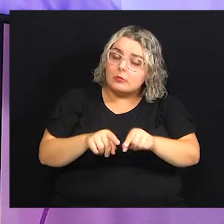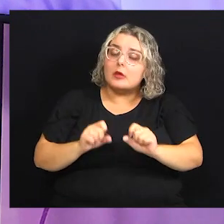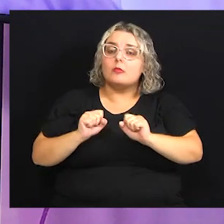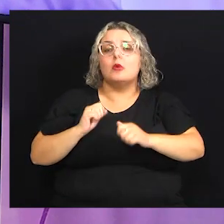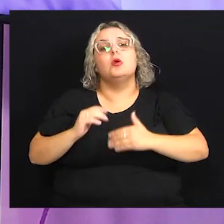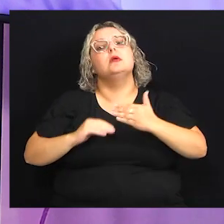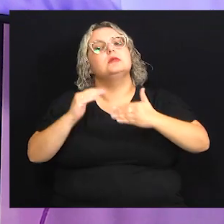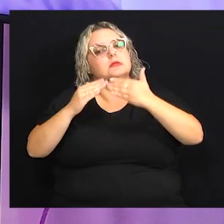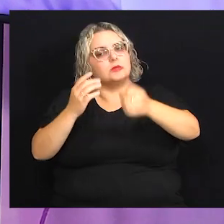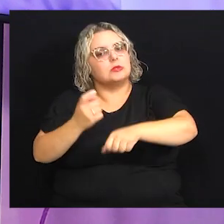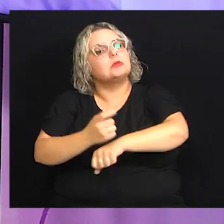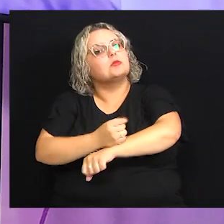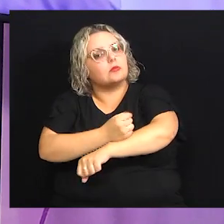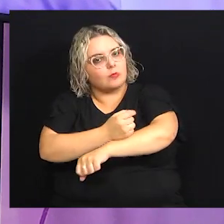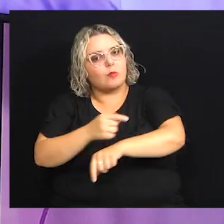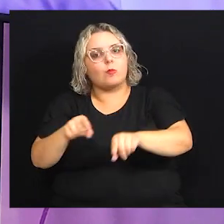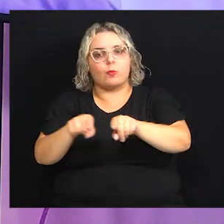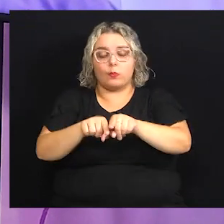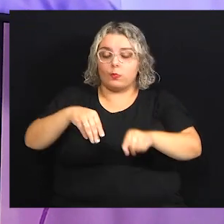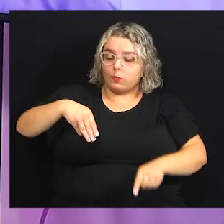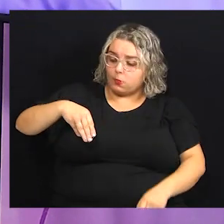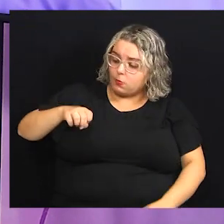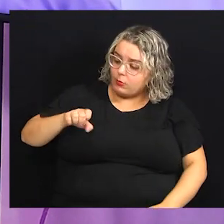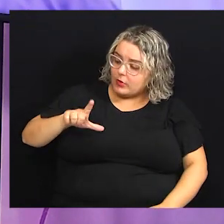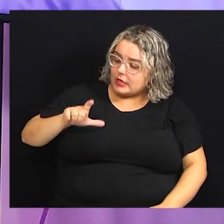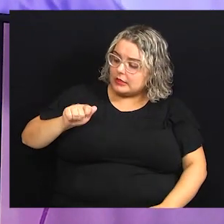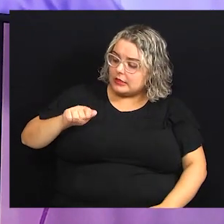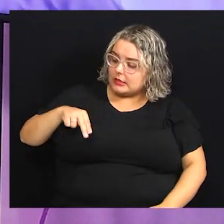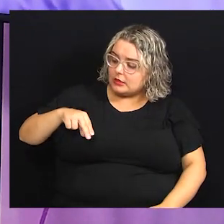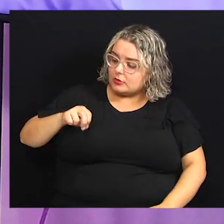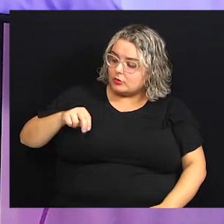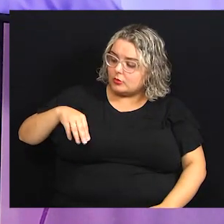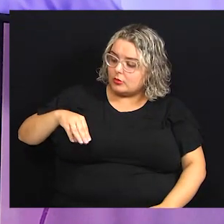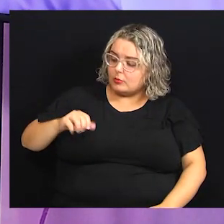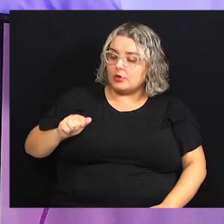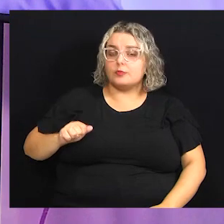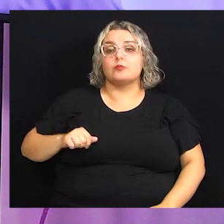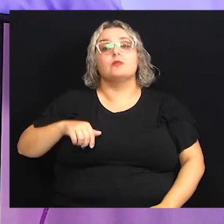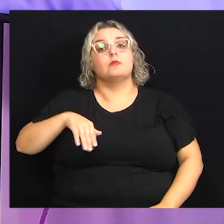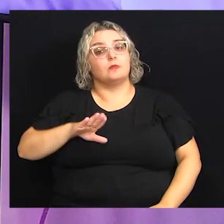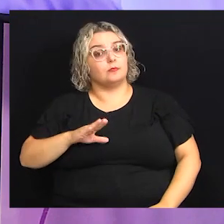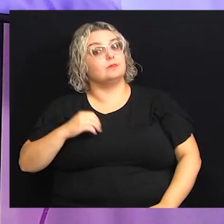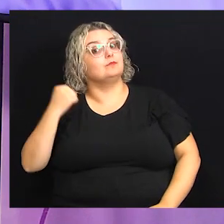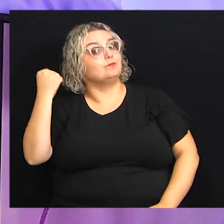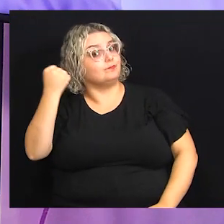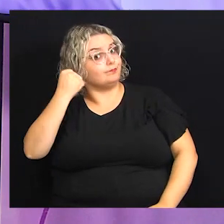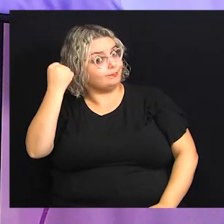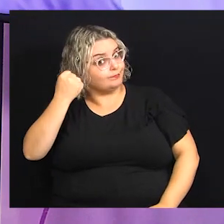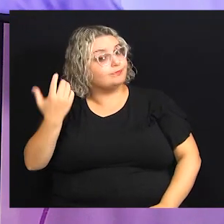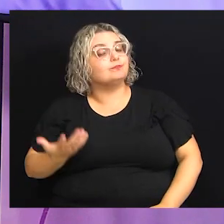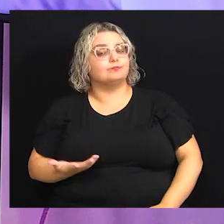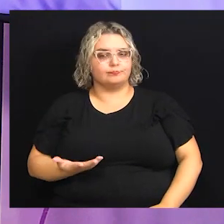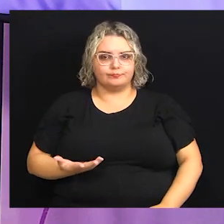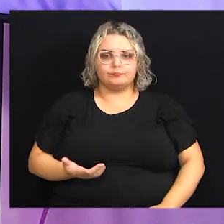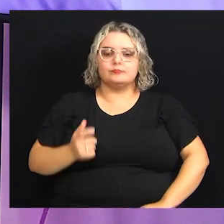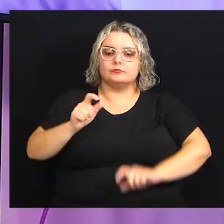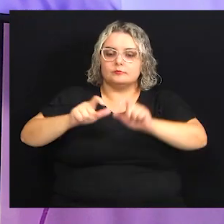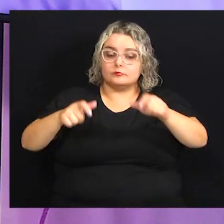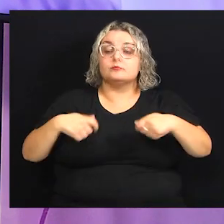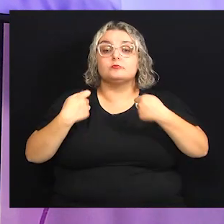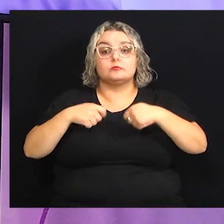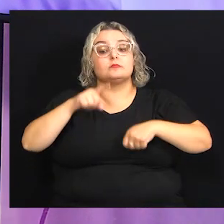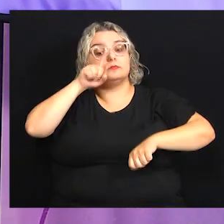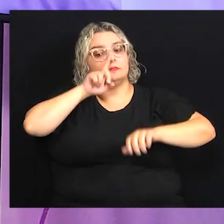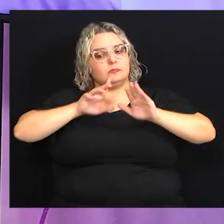também podem desenvolver câncer de pele, inclusive o melanoma, que é o de todos eles, é o câncer mais agressivo. Então, essas pessoas